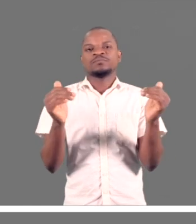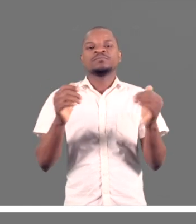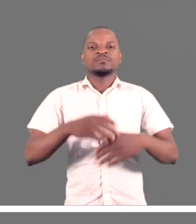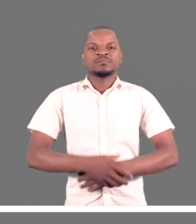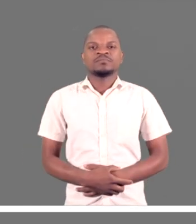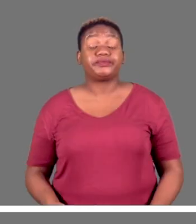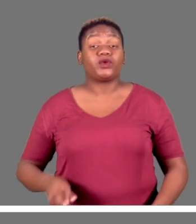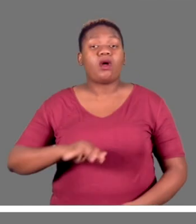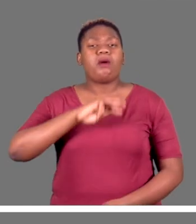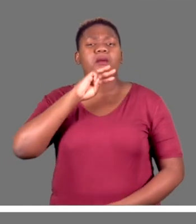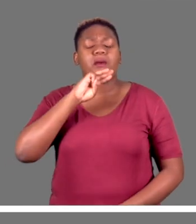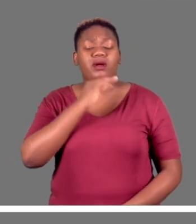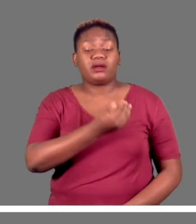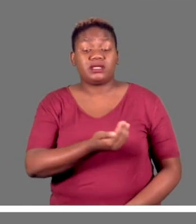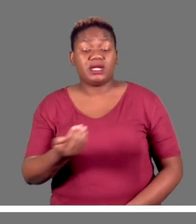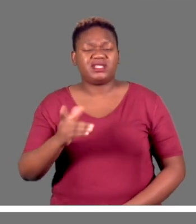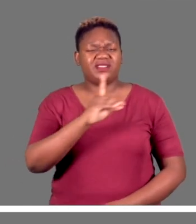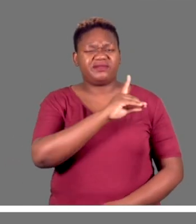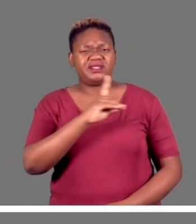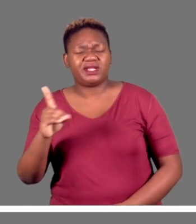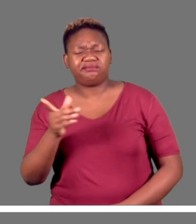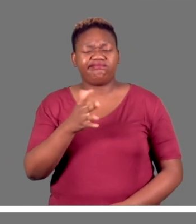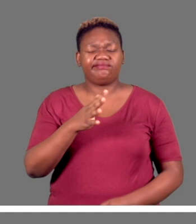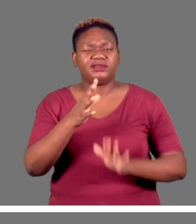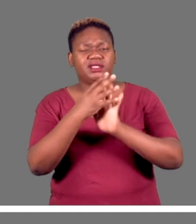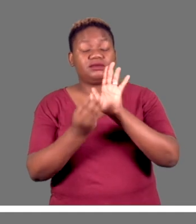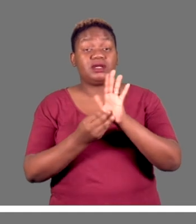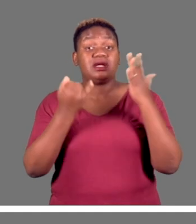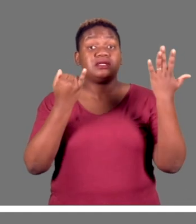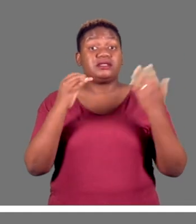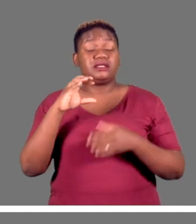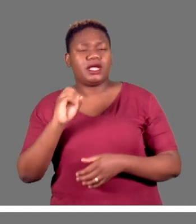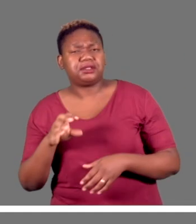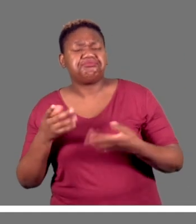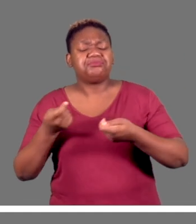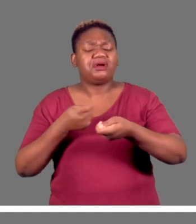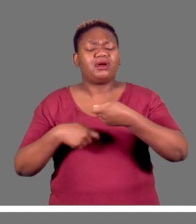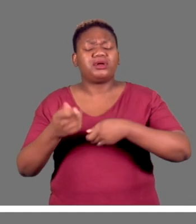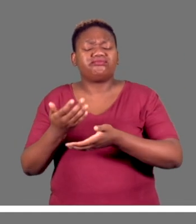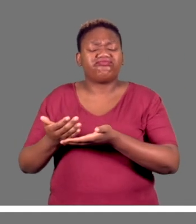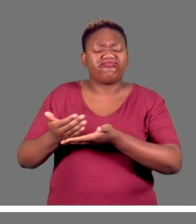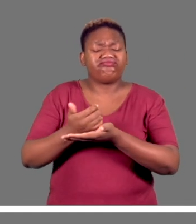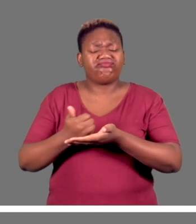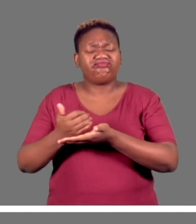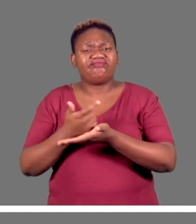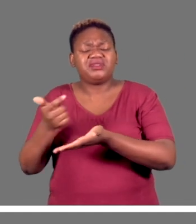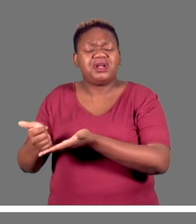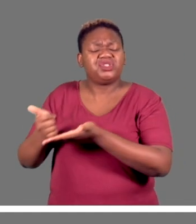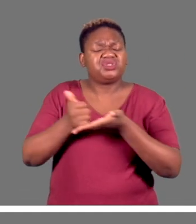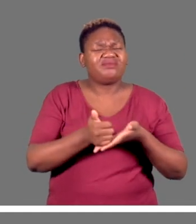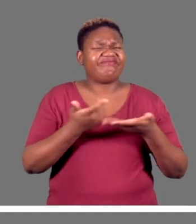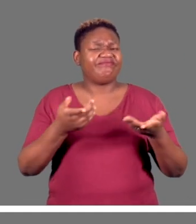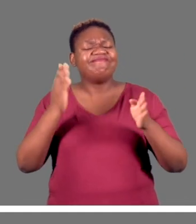desta natureza. São perto de 60 mães de crianças com deficiência que vão beneficiar desta